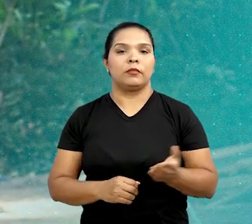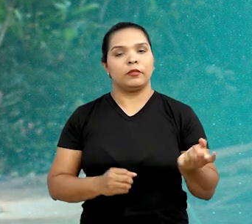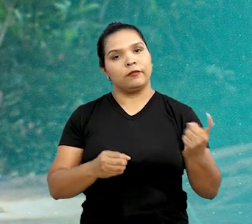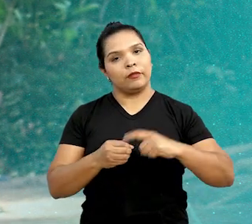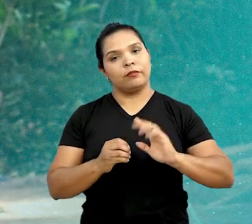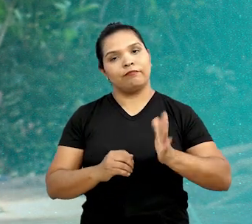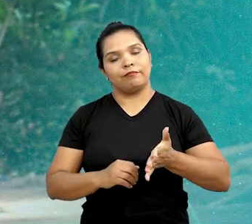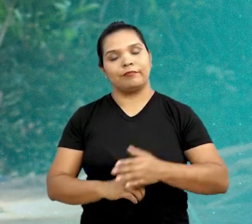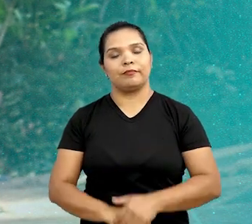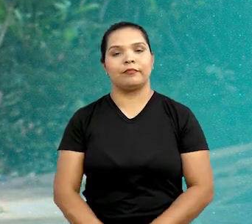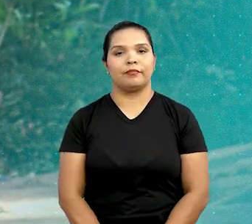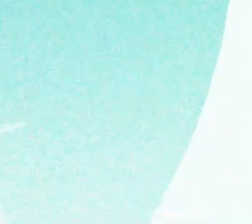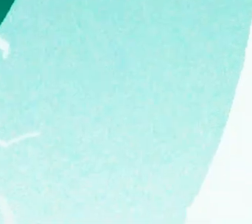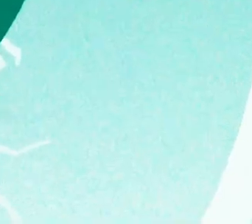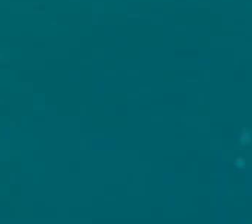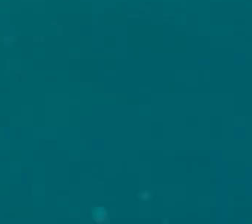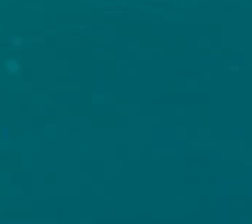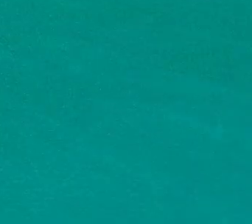Biocombustíveis. A gente volta já.